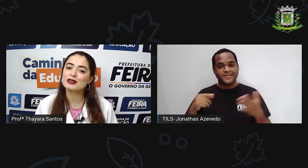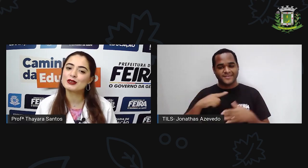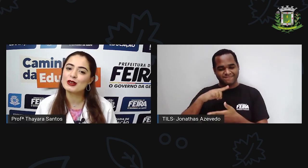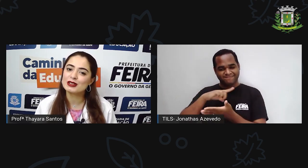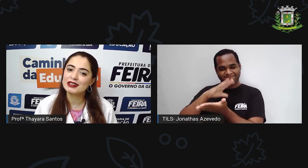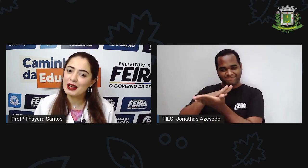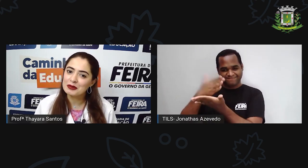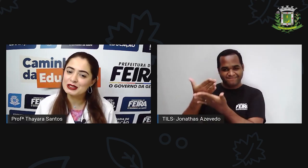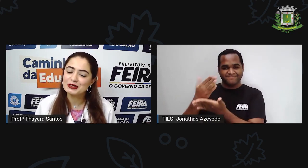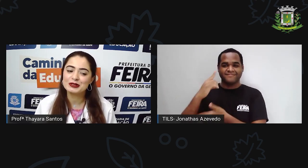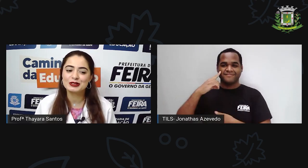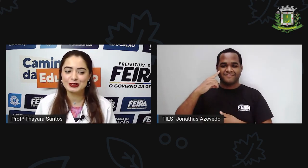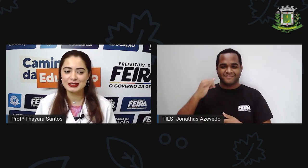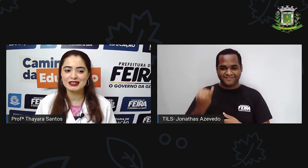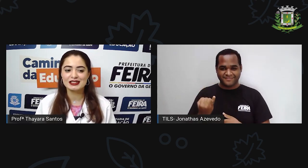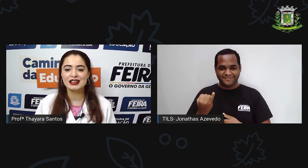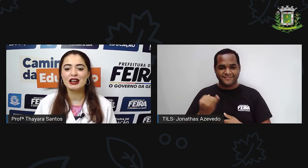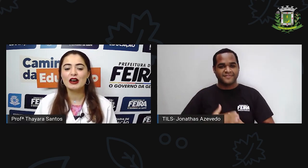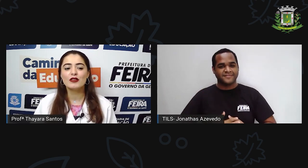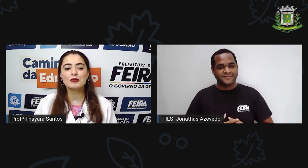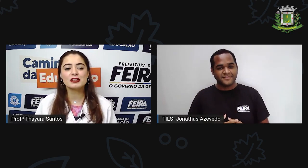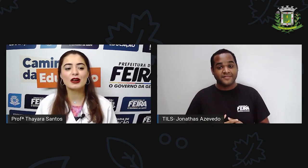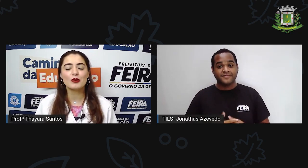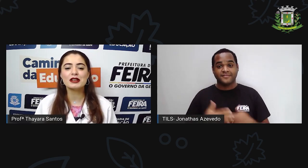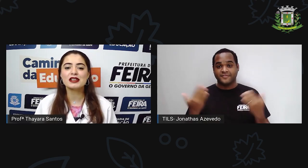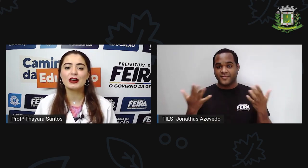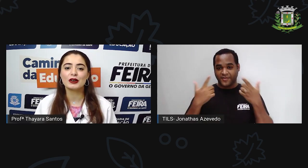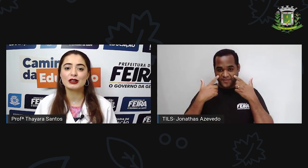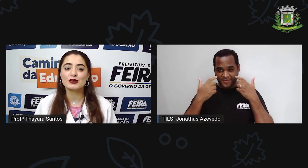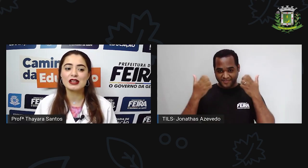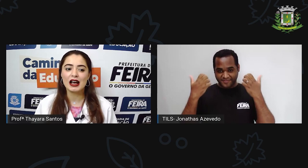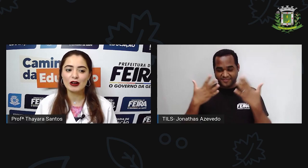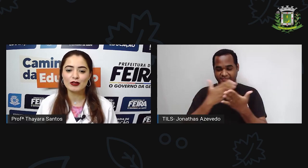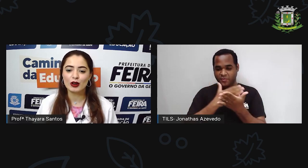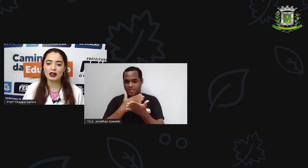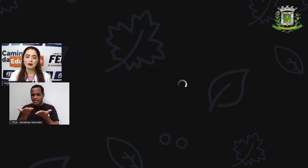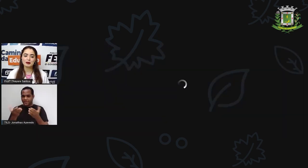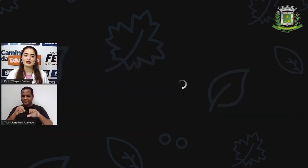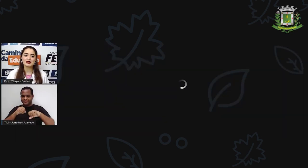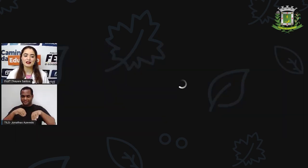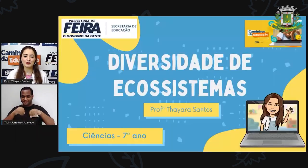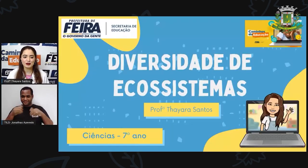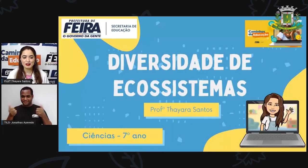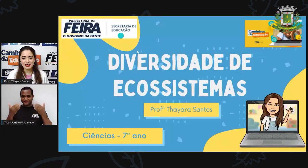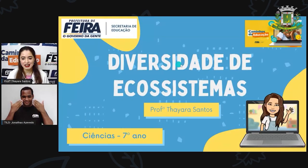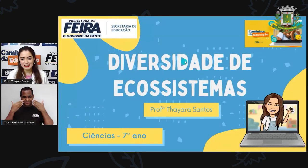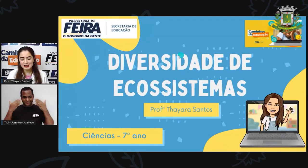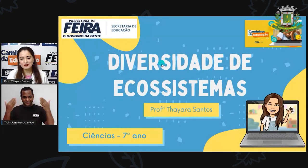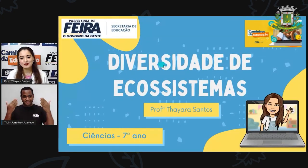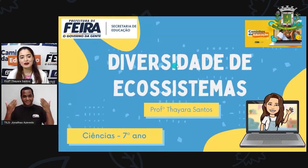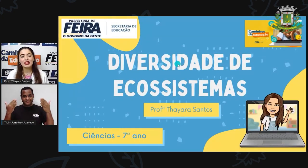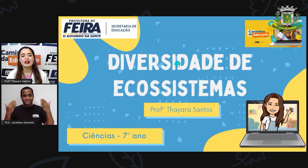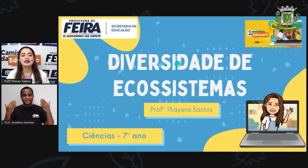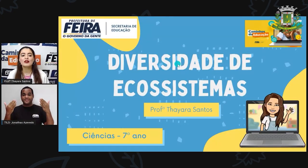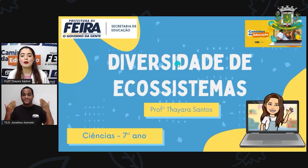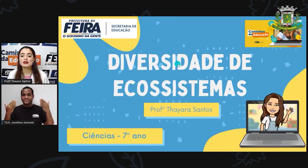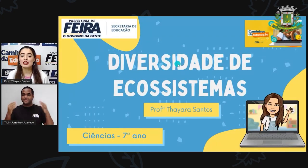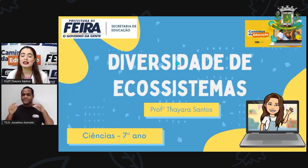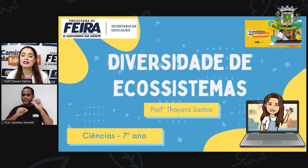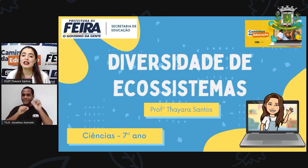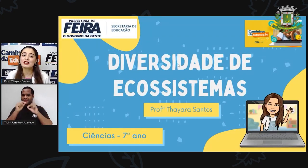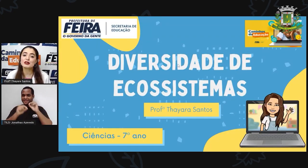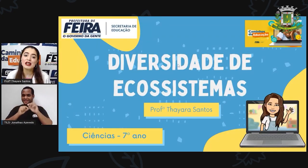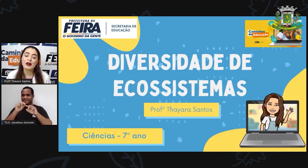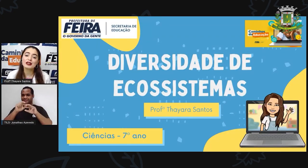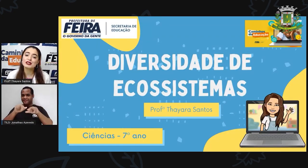participação do nosso intérprete, o Jônatas. Vamos lá começar agora a nossa aula, vou colocar minha apresentação para vocês. Então vamos